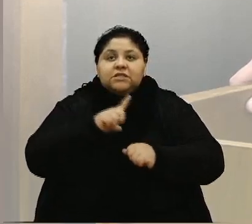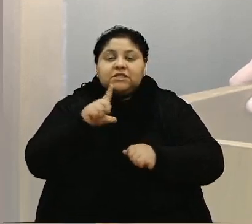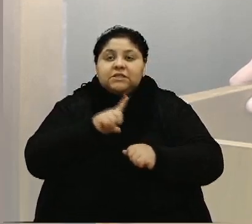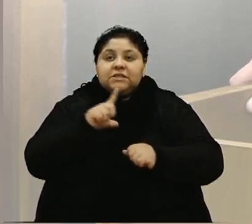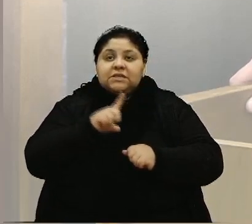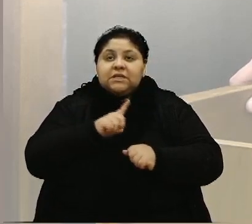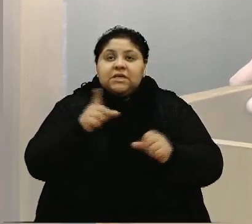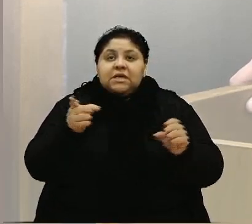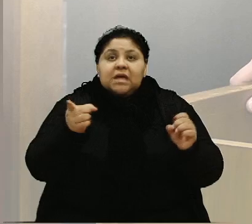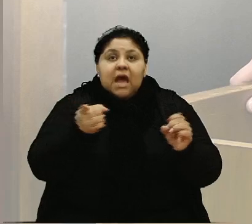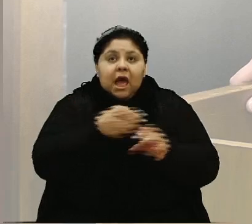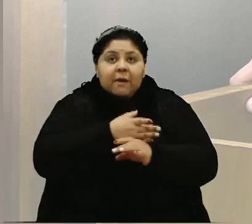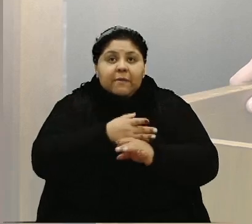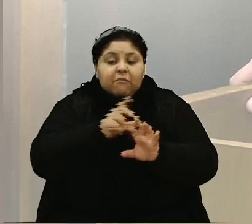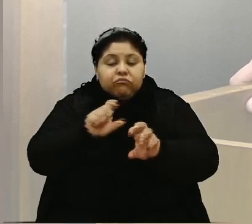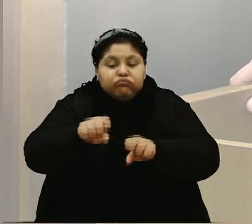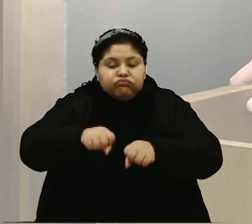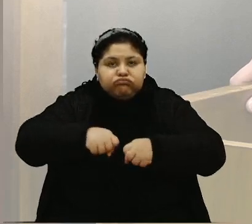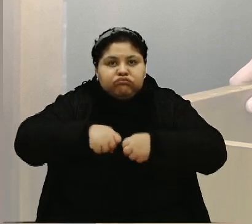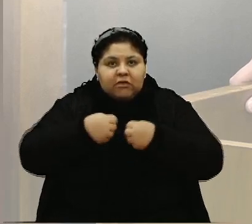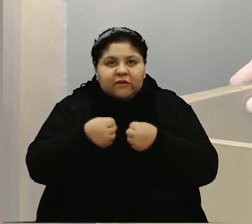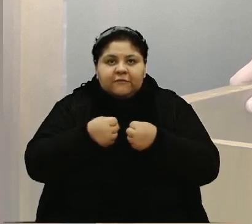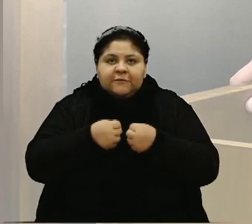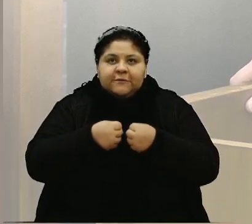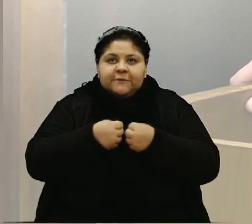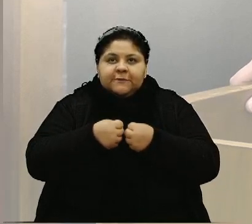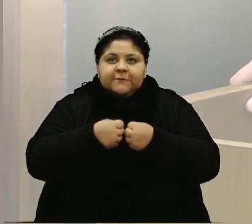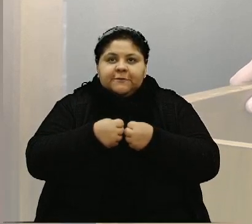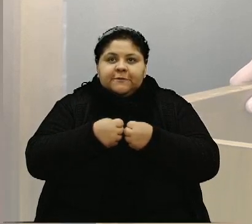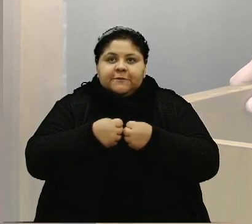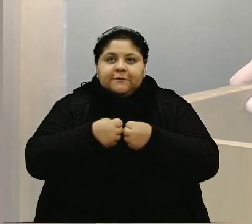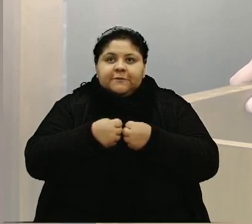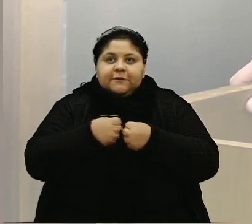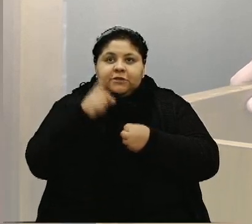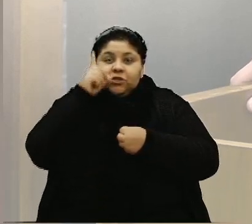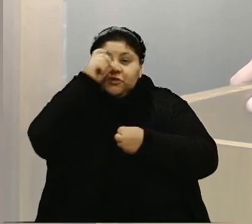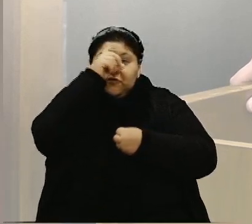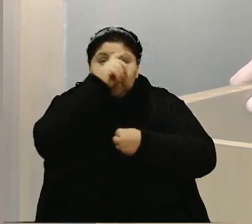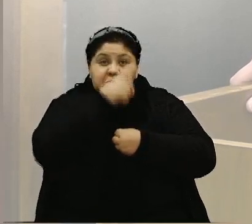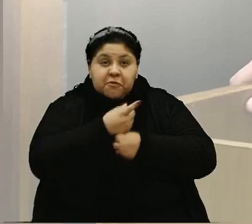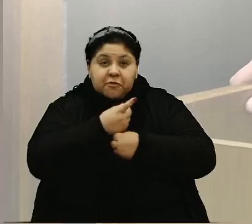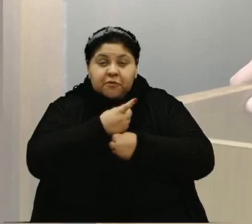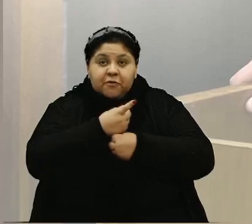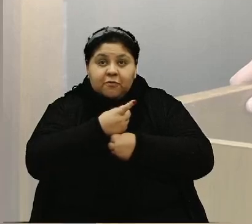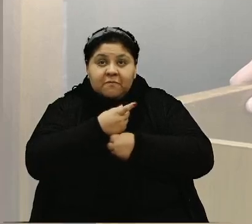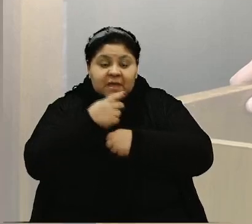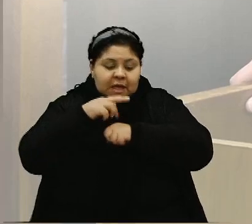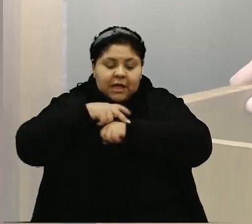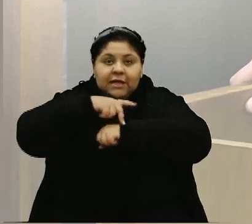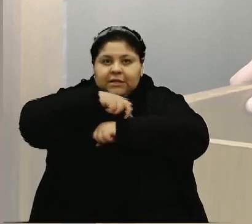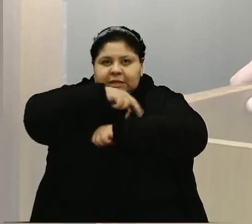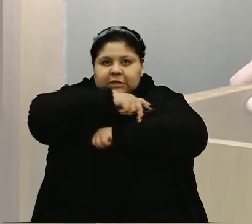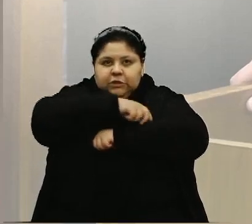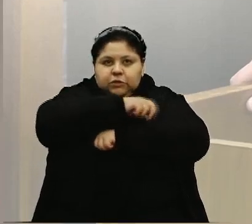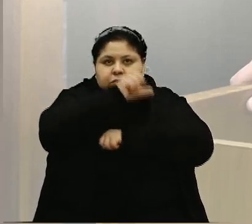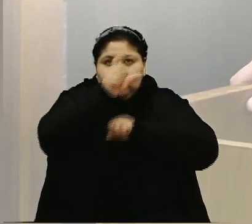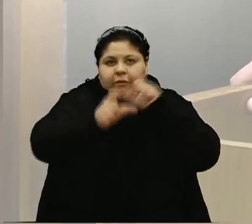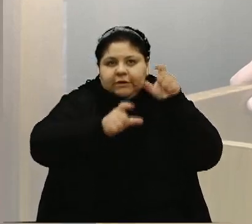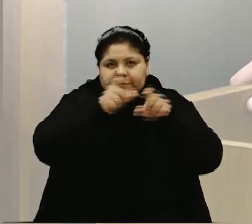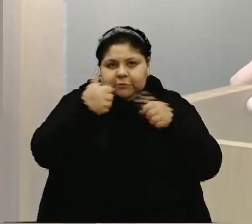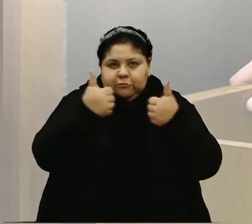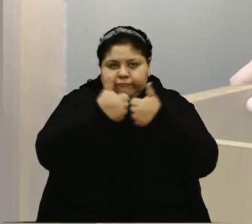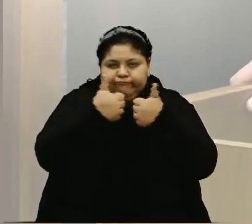condicionados a enfrentar essas condições de vida. Andando com os moradores, a gente